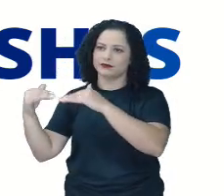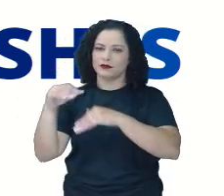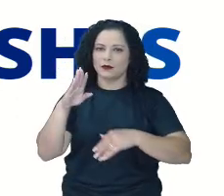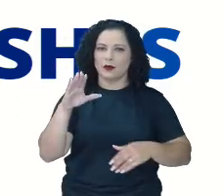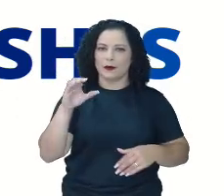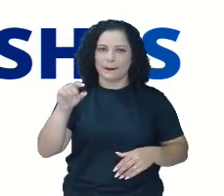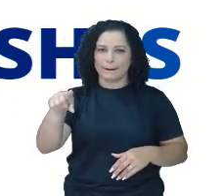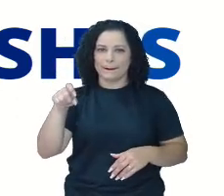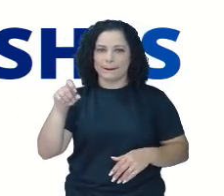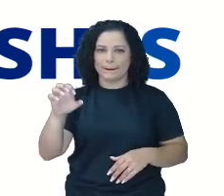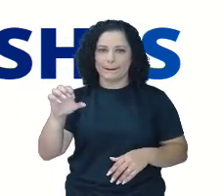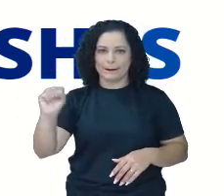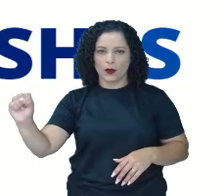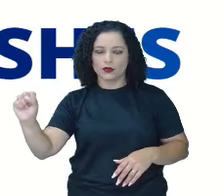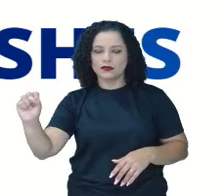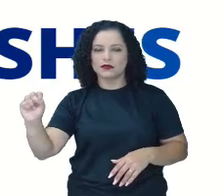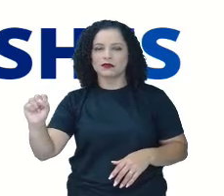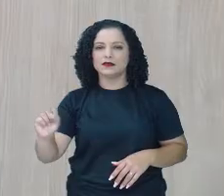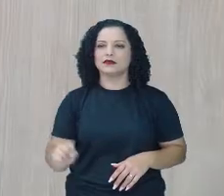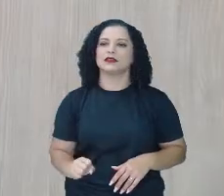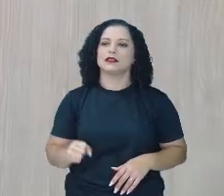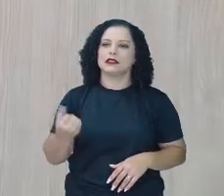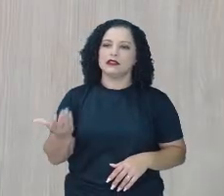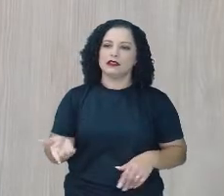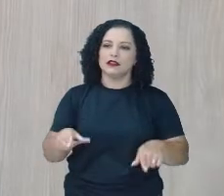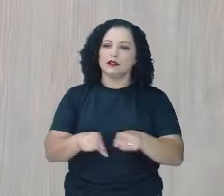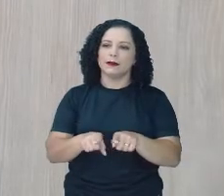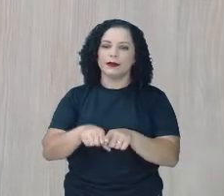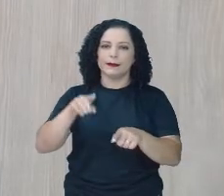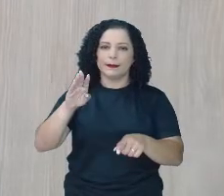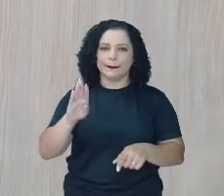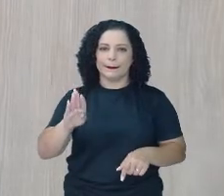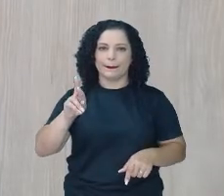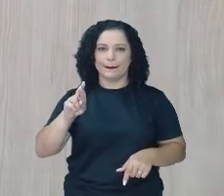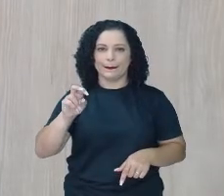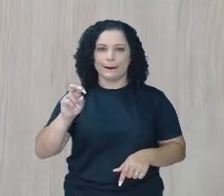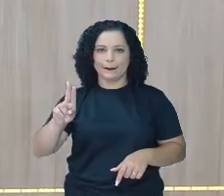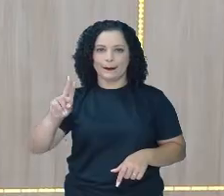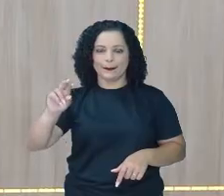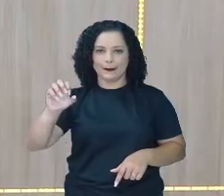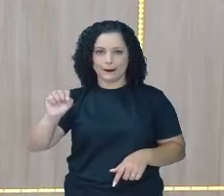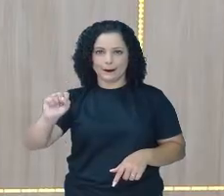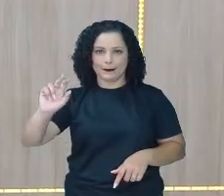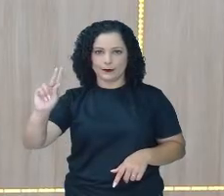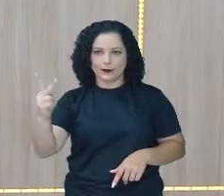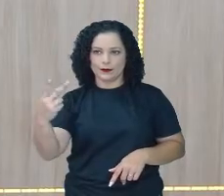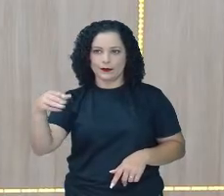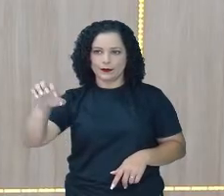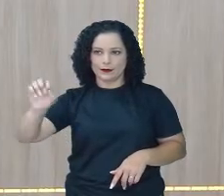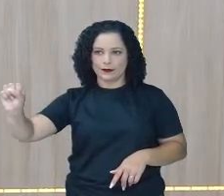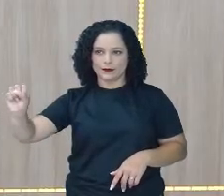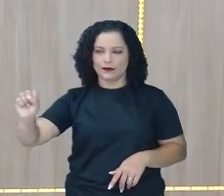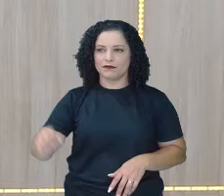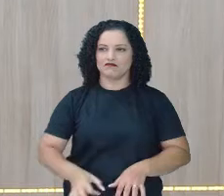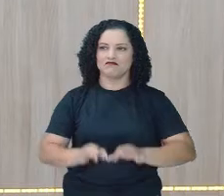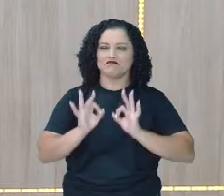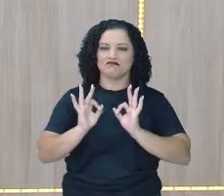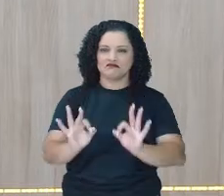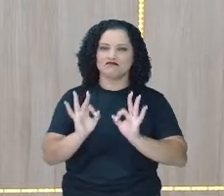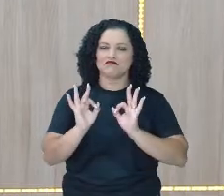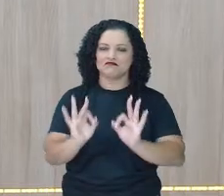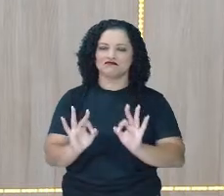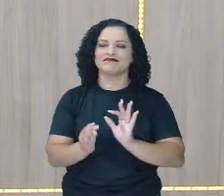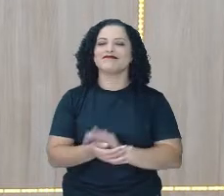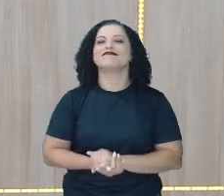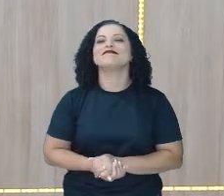brush, ficou brushes. Então, você consegue distinguir aí o plural. O senhor arrasou no audível, arrasou no sibilar, viu?